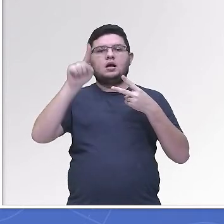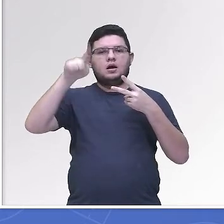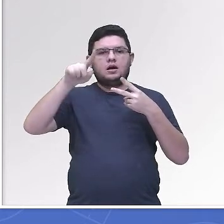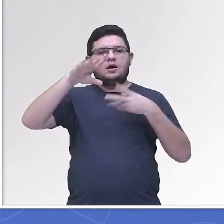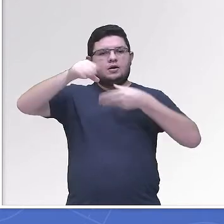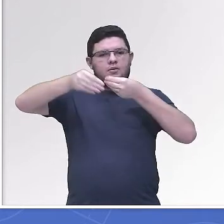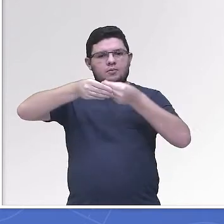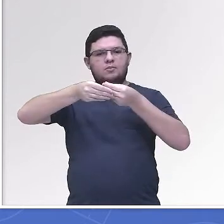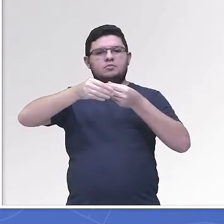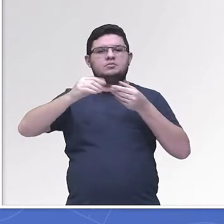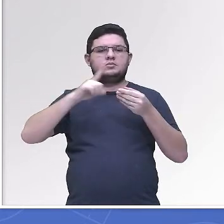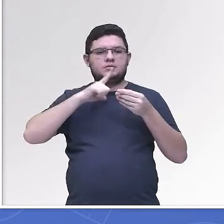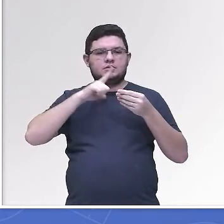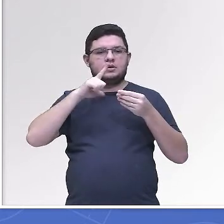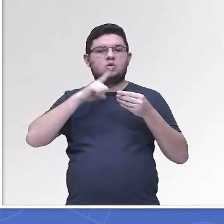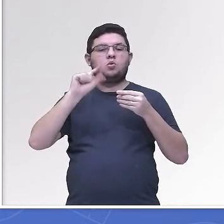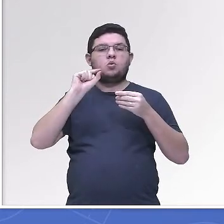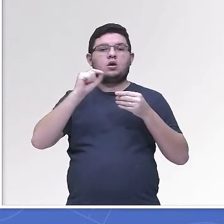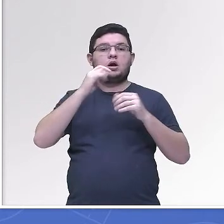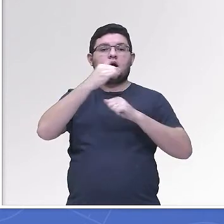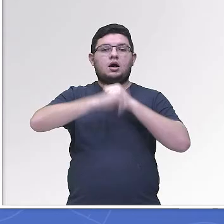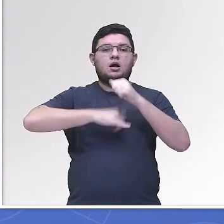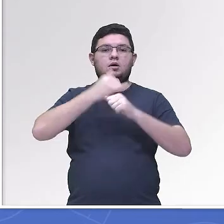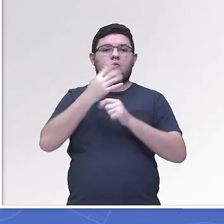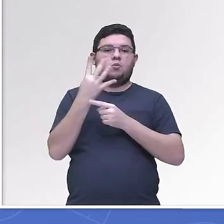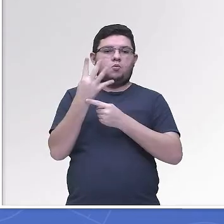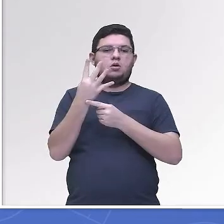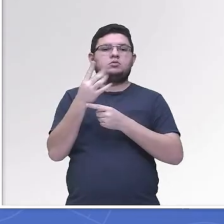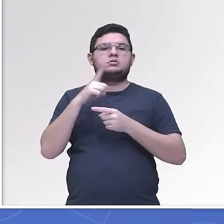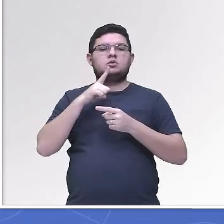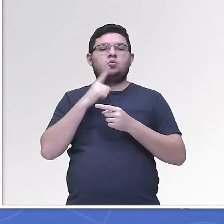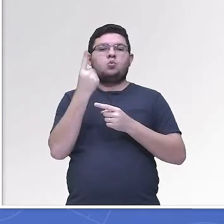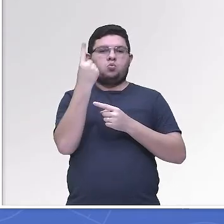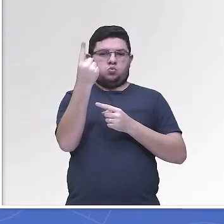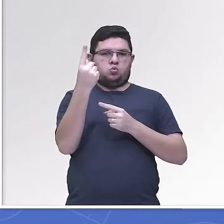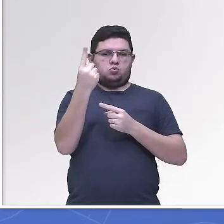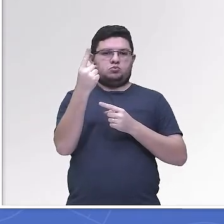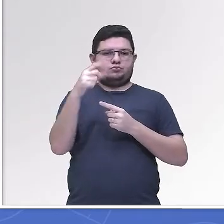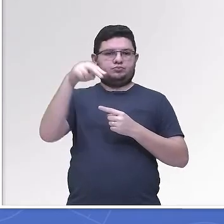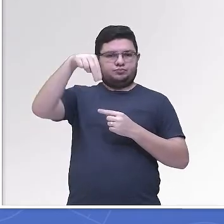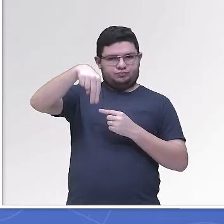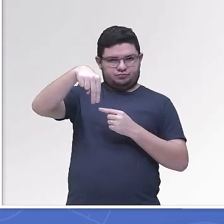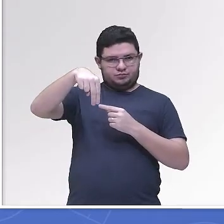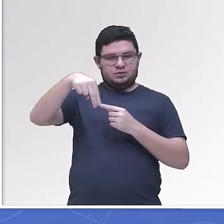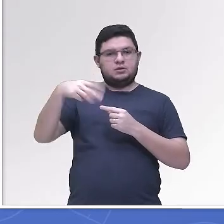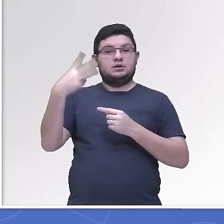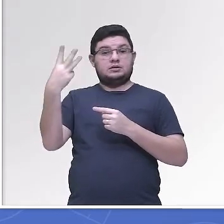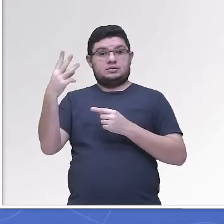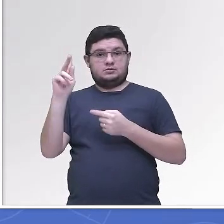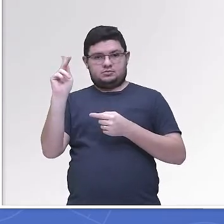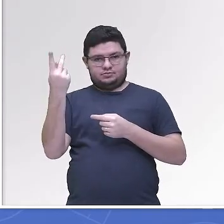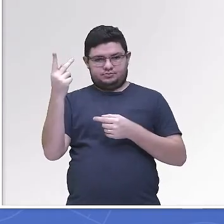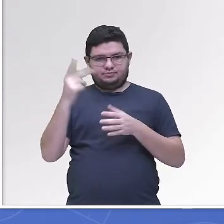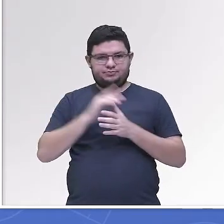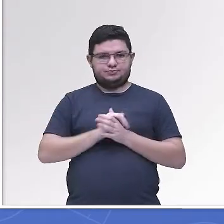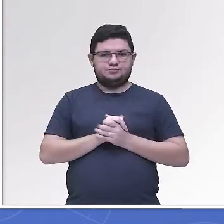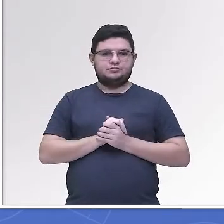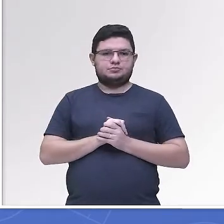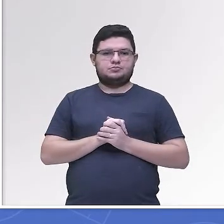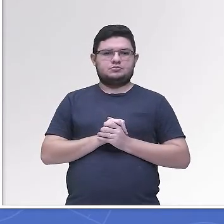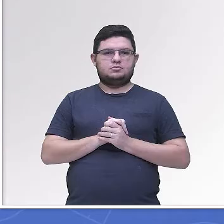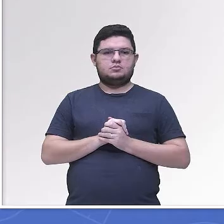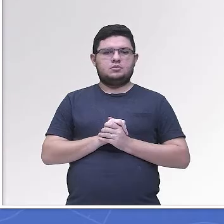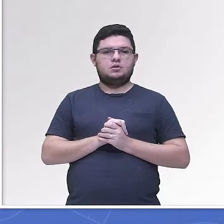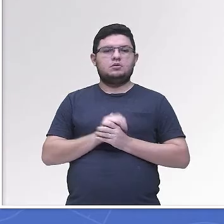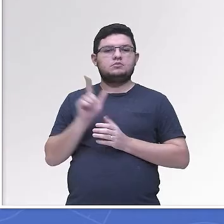caso aqui, por 4 átomos, sendo 1 nitrogênio e 3 hidrogênios. A água, substância composta, e